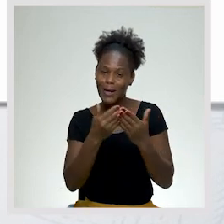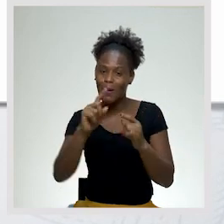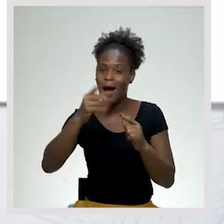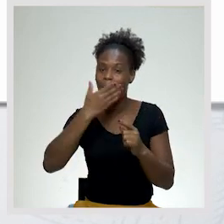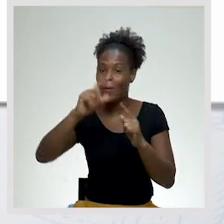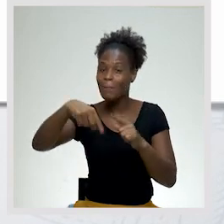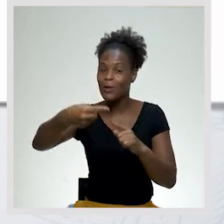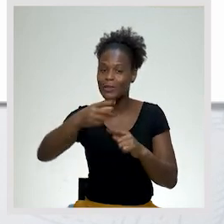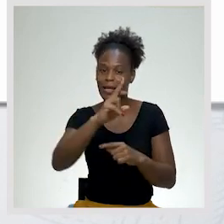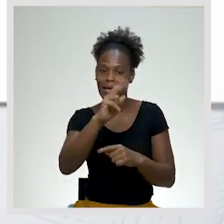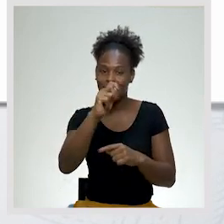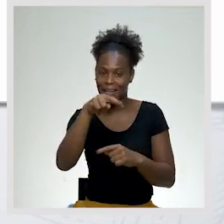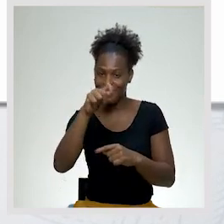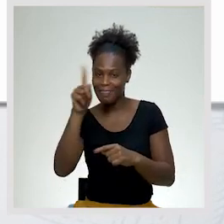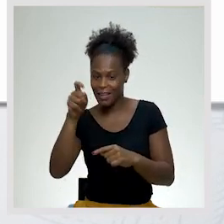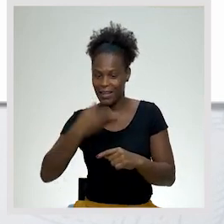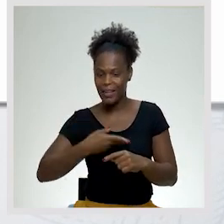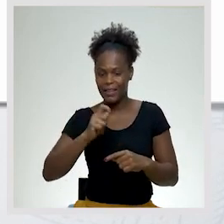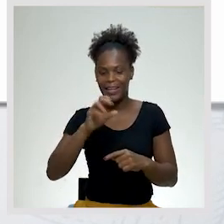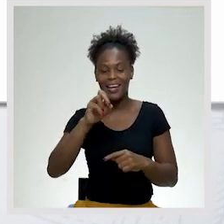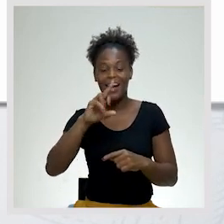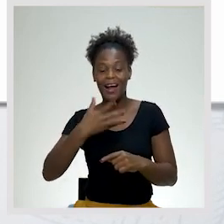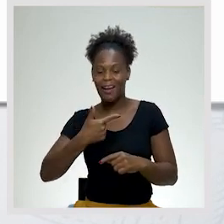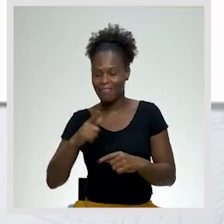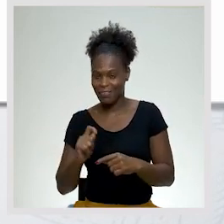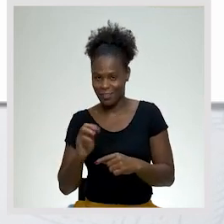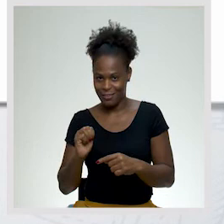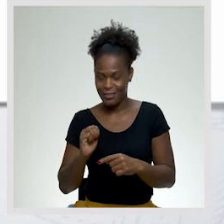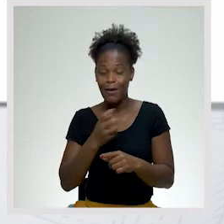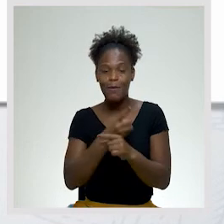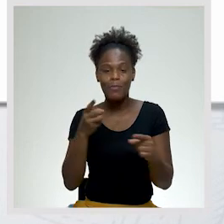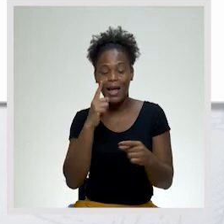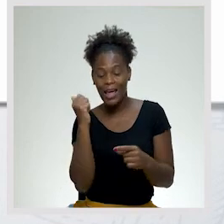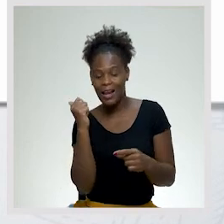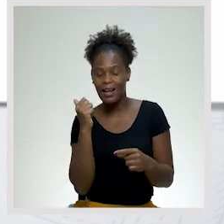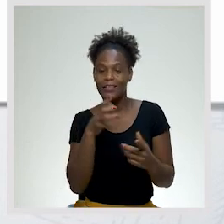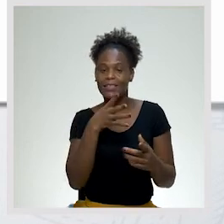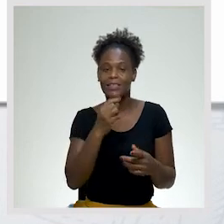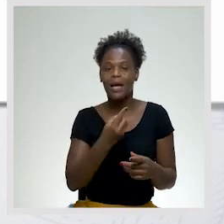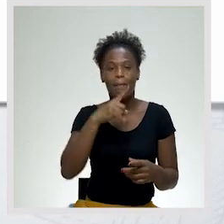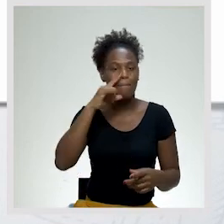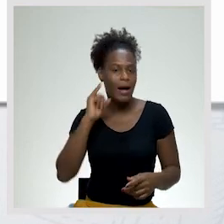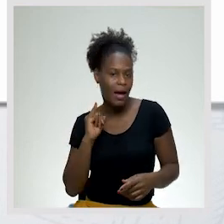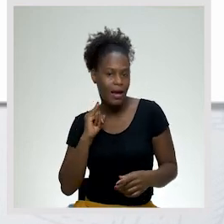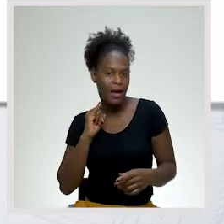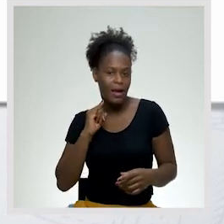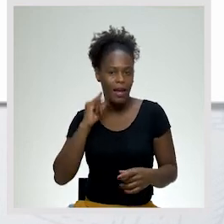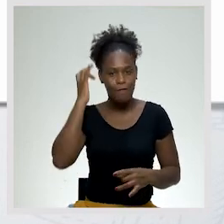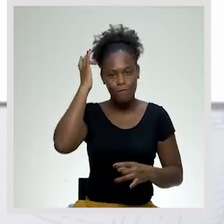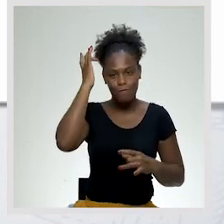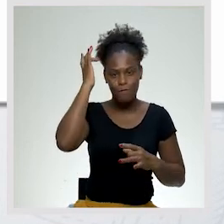aula, René Descartes. Porque Descartes é considerado pai da